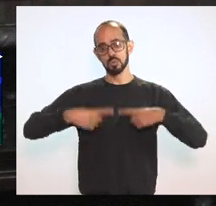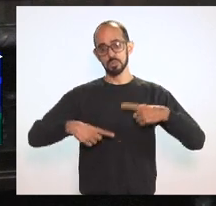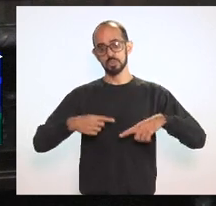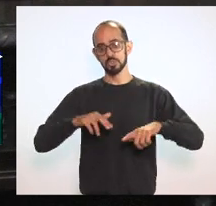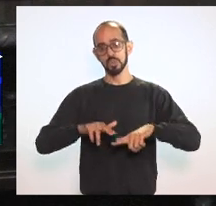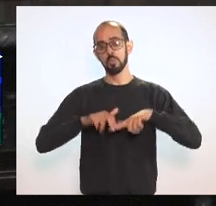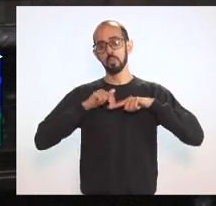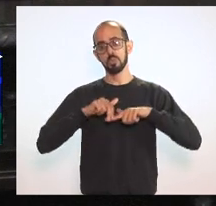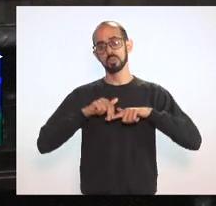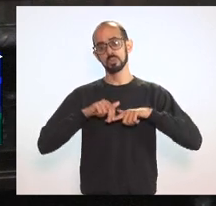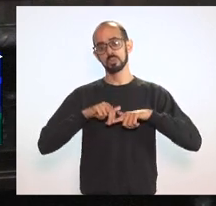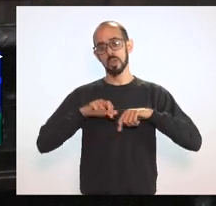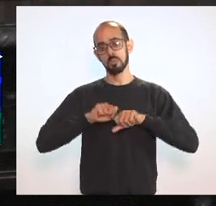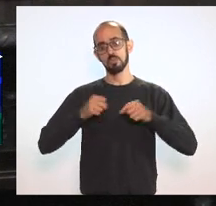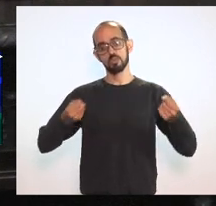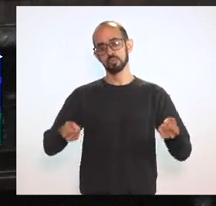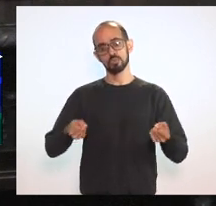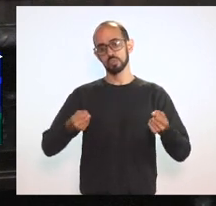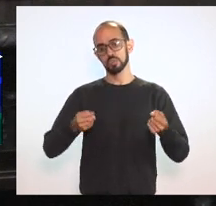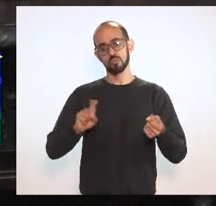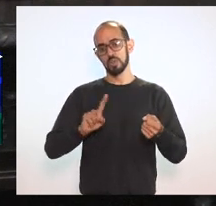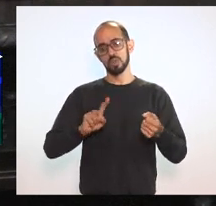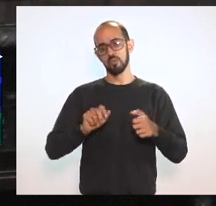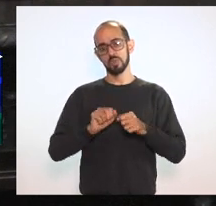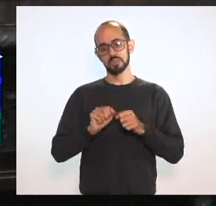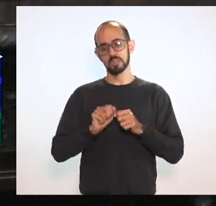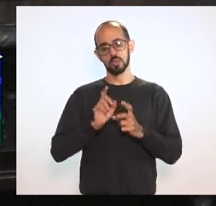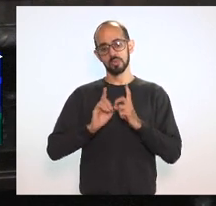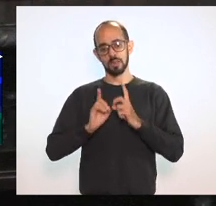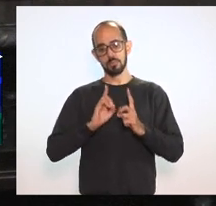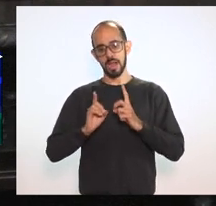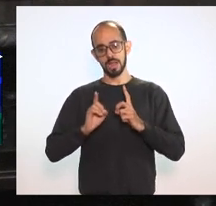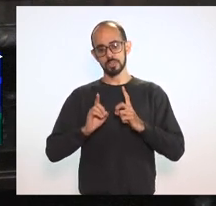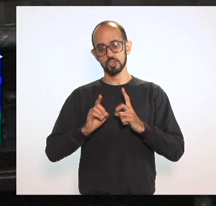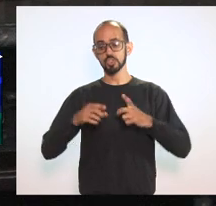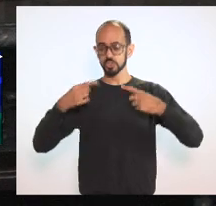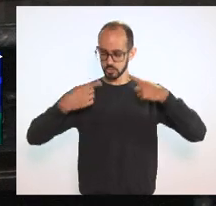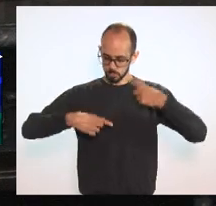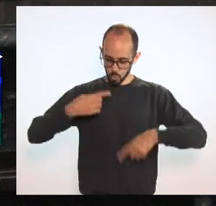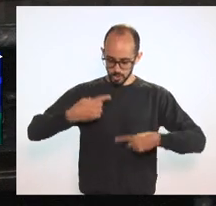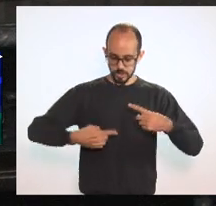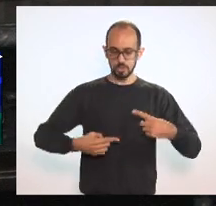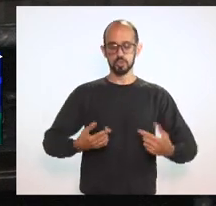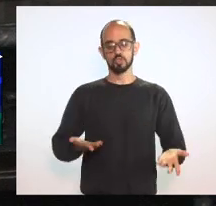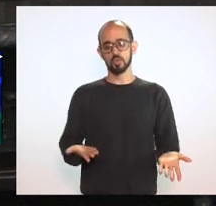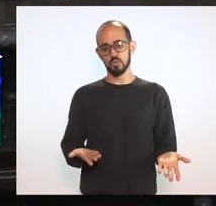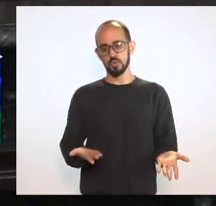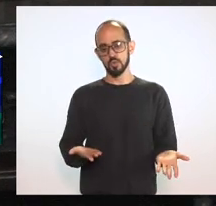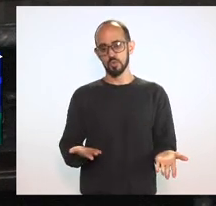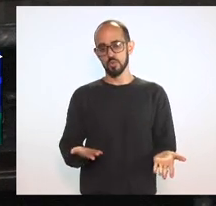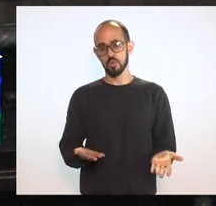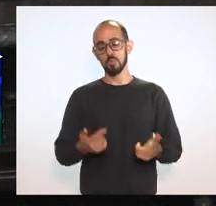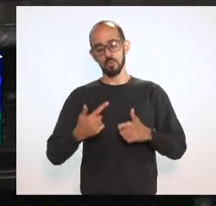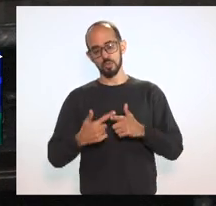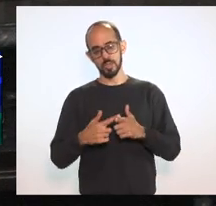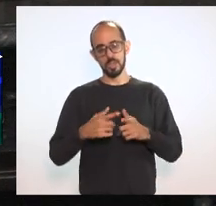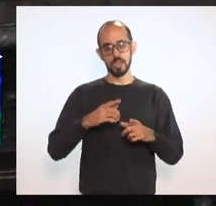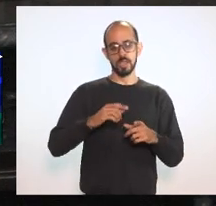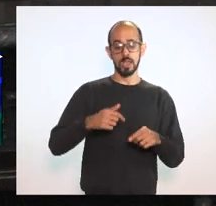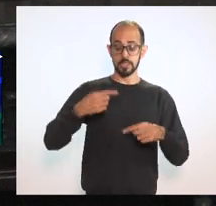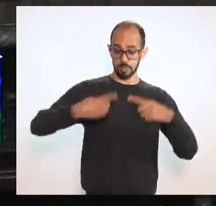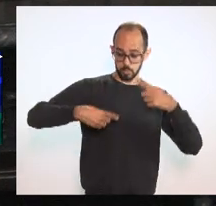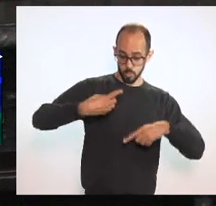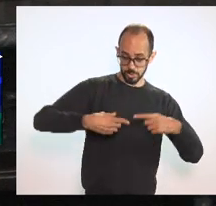é impossível não fazer esse debate no campo da política porque essa politização